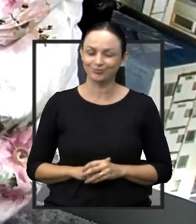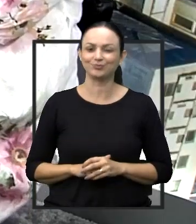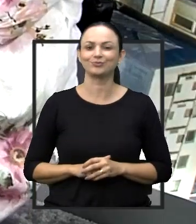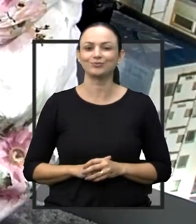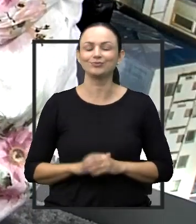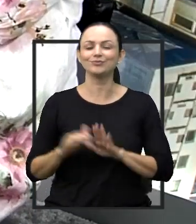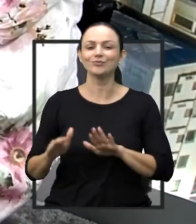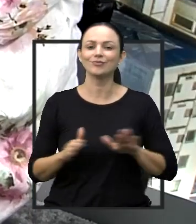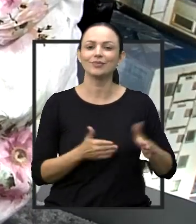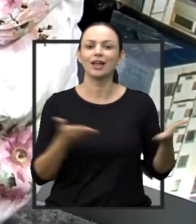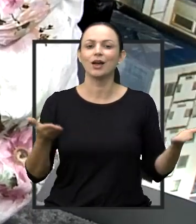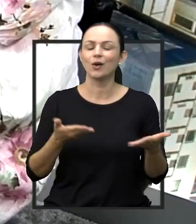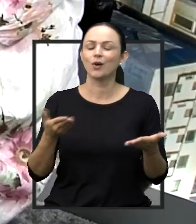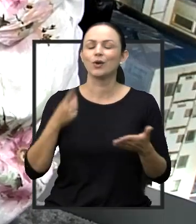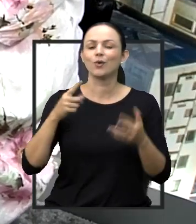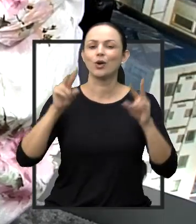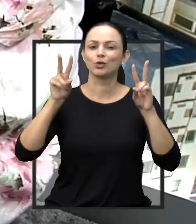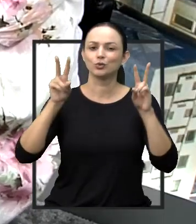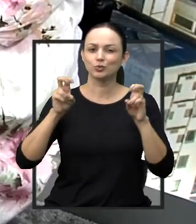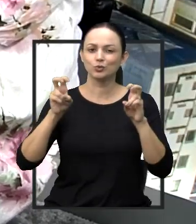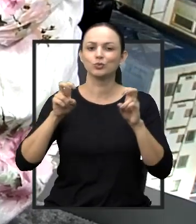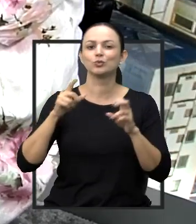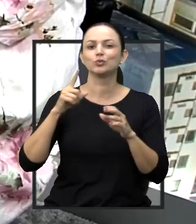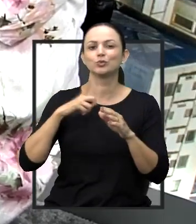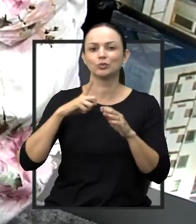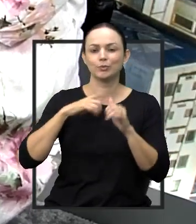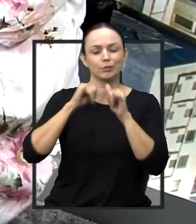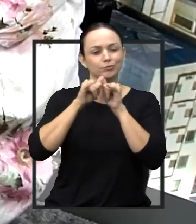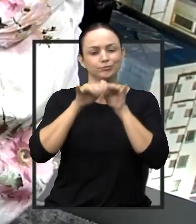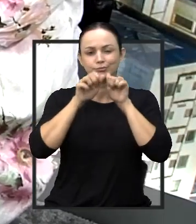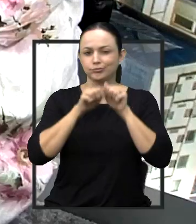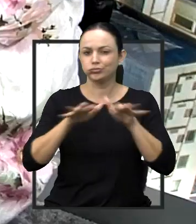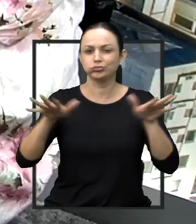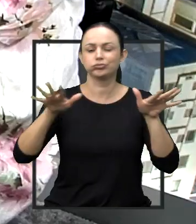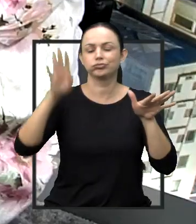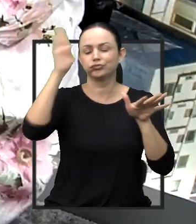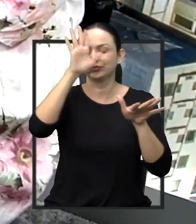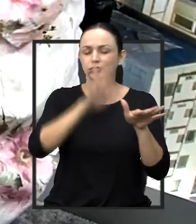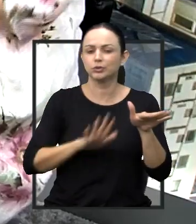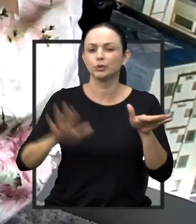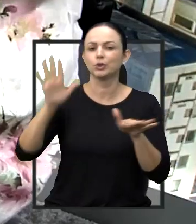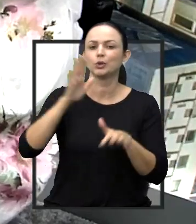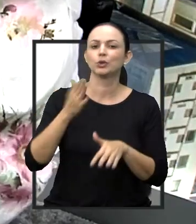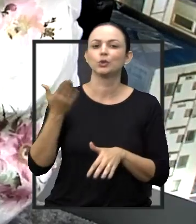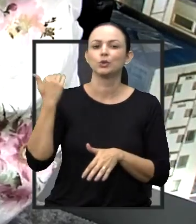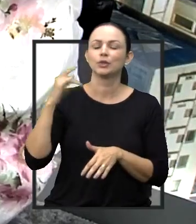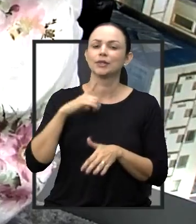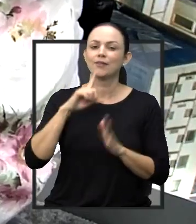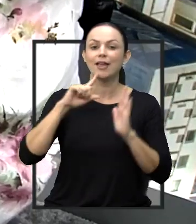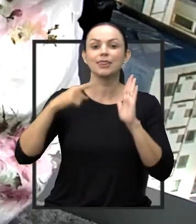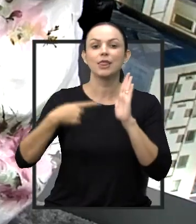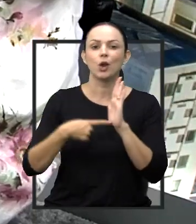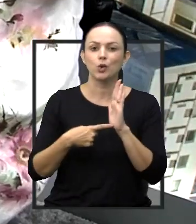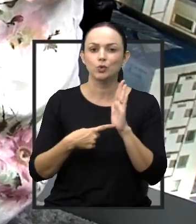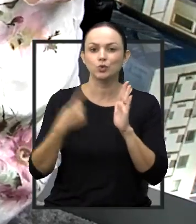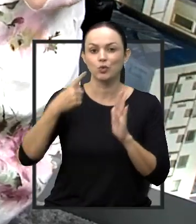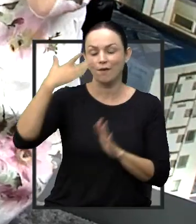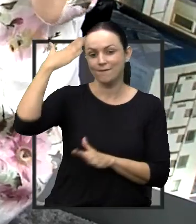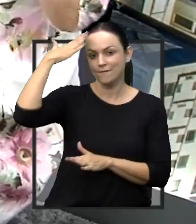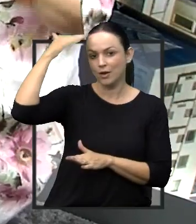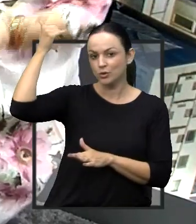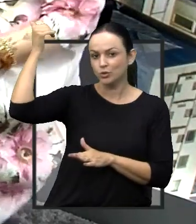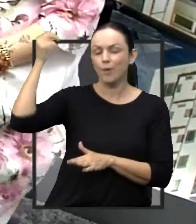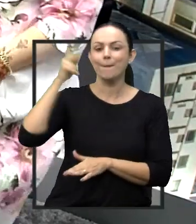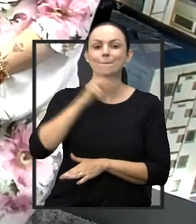entrar agora num assunto que também ganhou repercussão nacional, né? Recentemente nós tivemos aí a denúncia de um